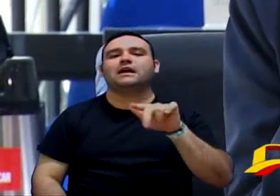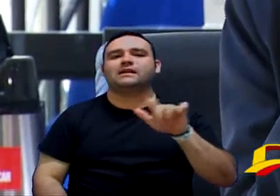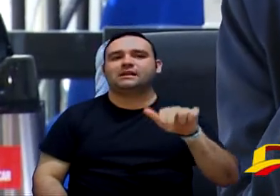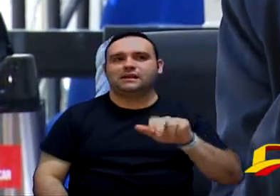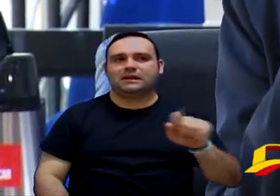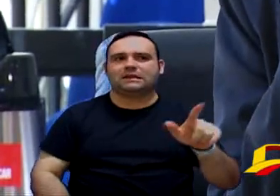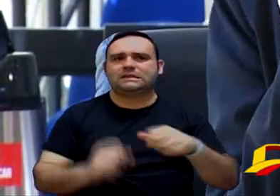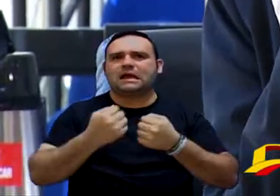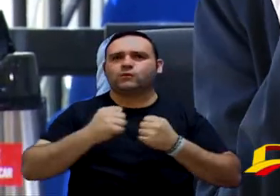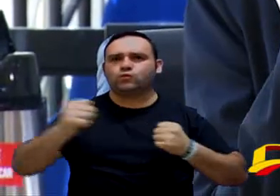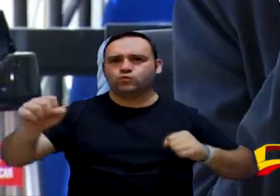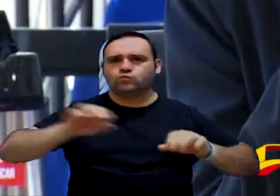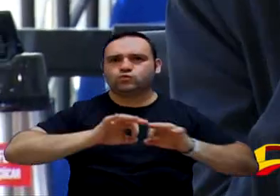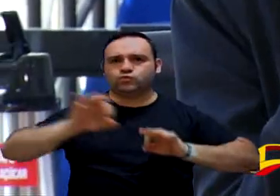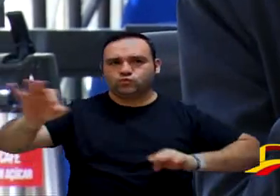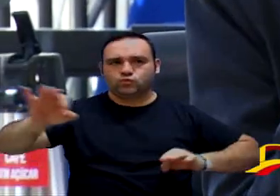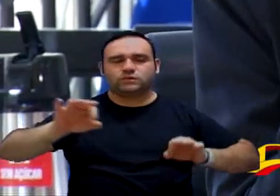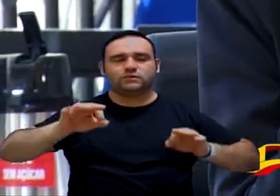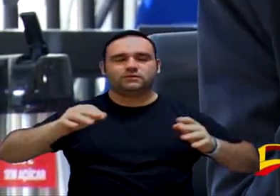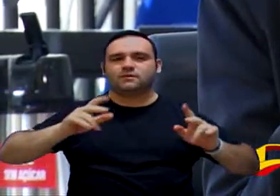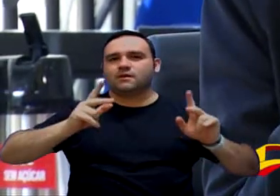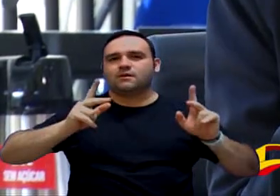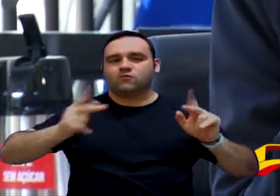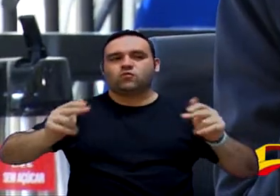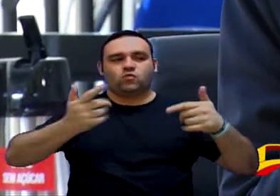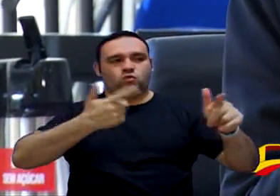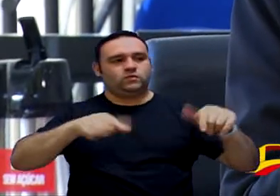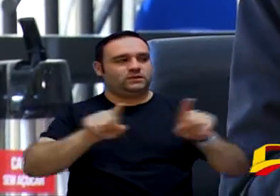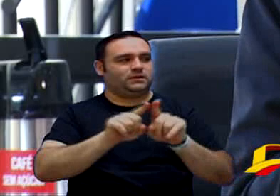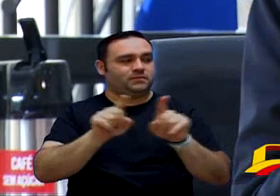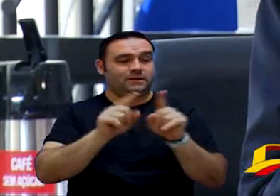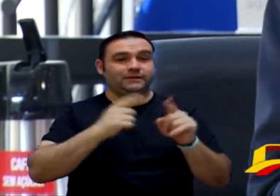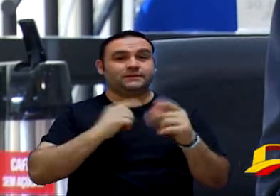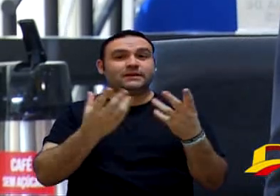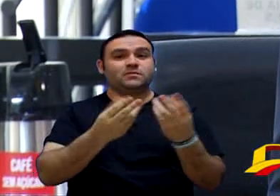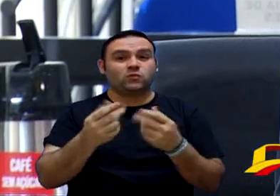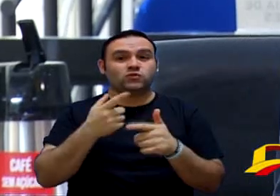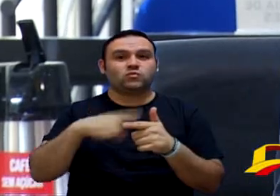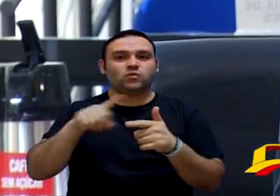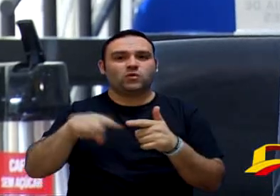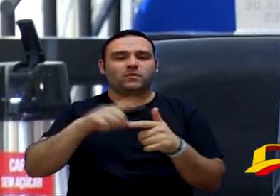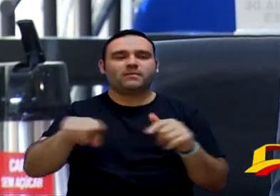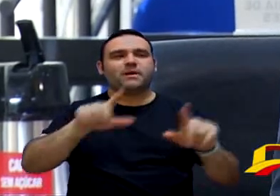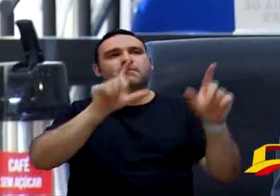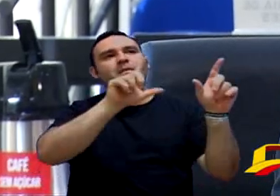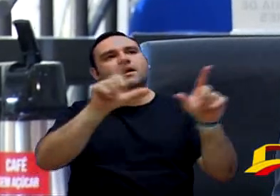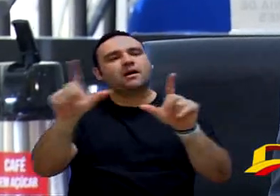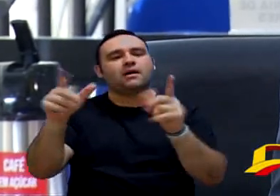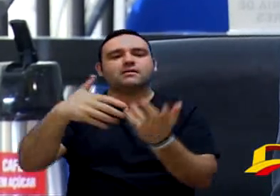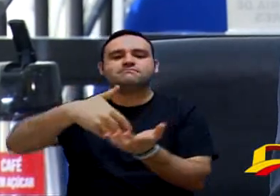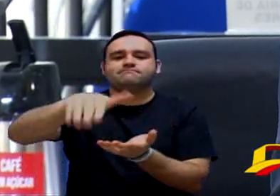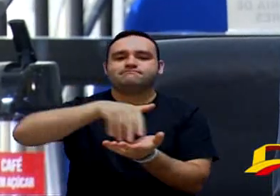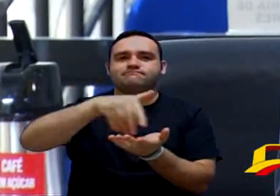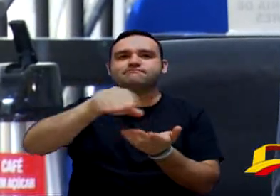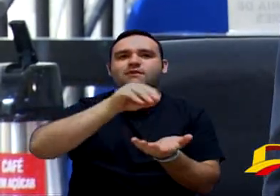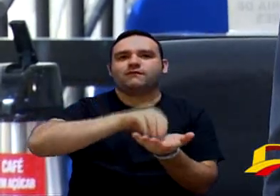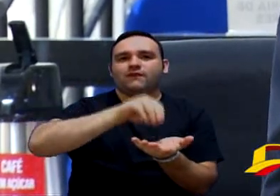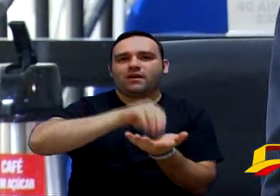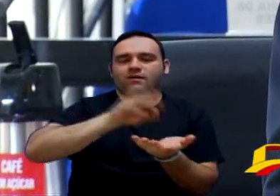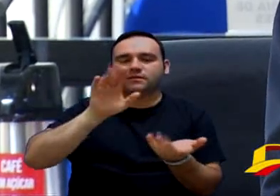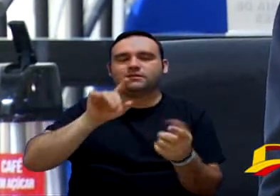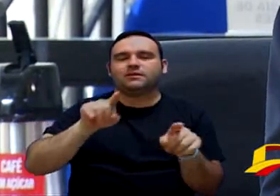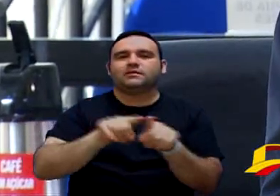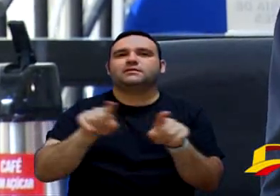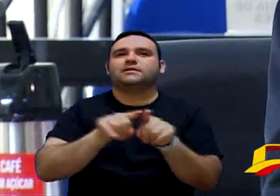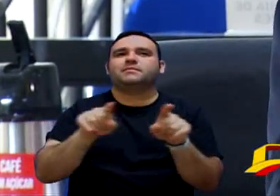grande é um bairro assim como outros bairros da cidade tem vários problemas sinalização falta de placas